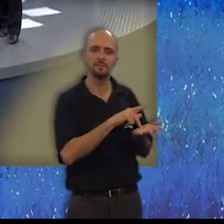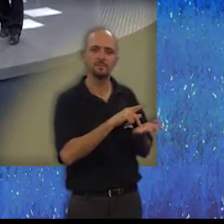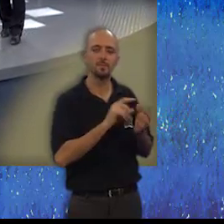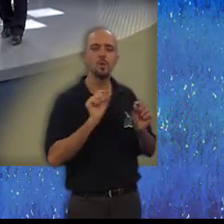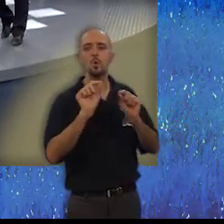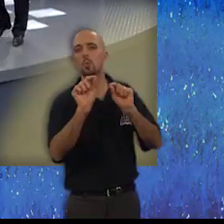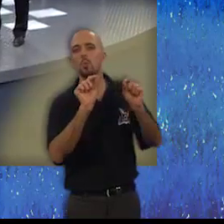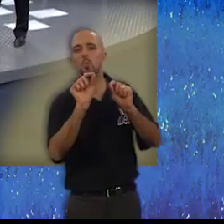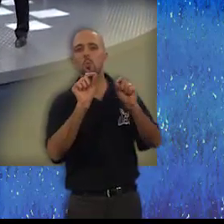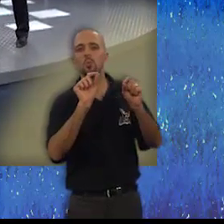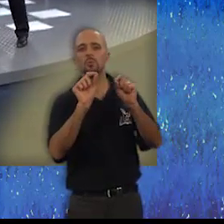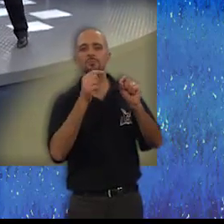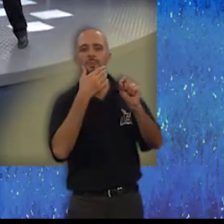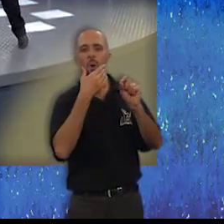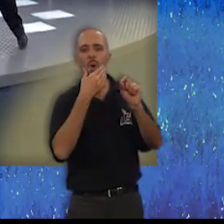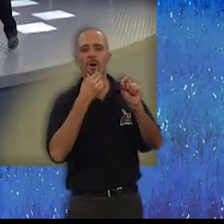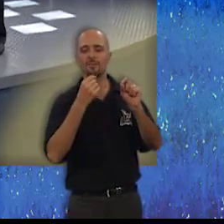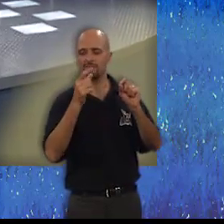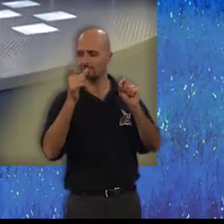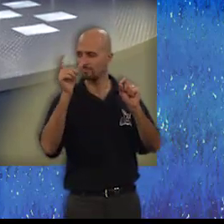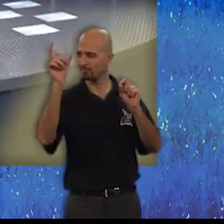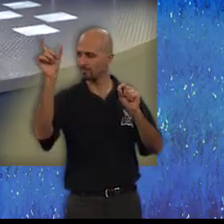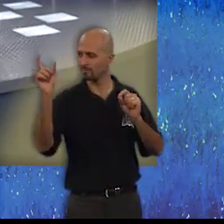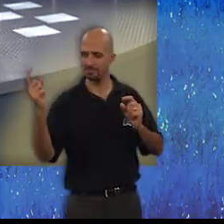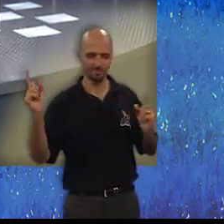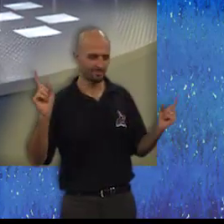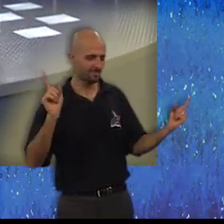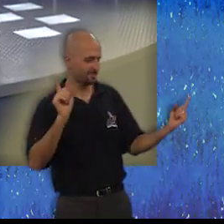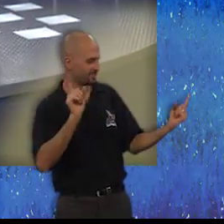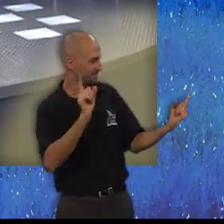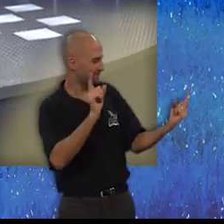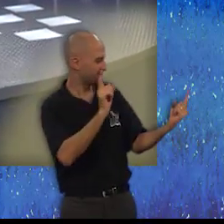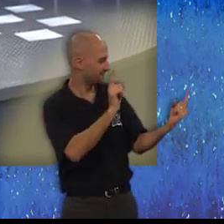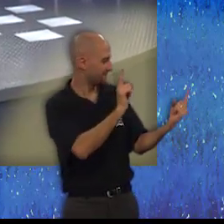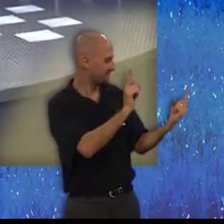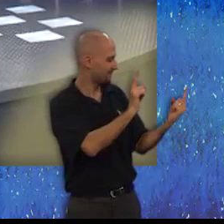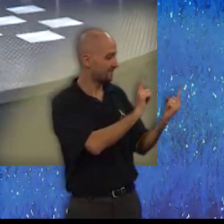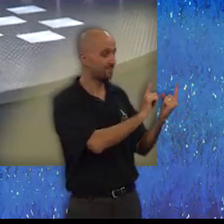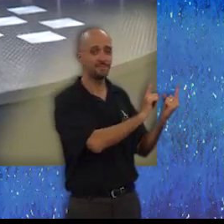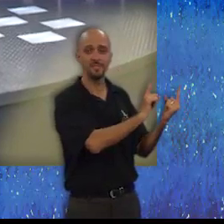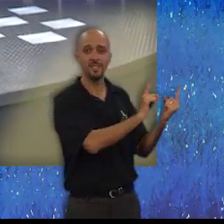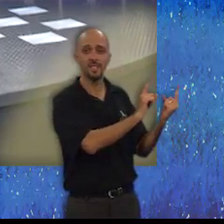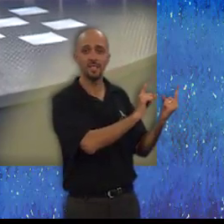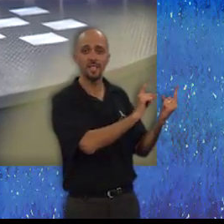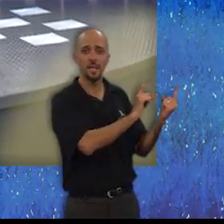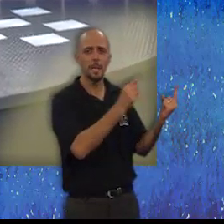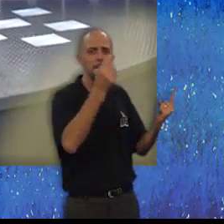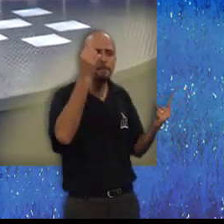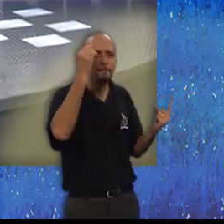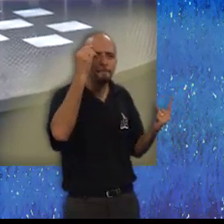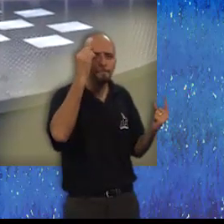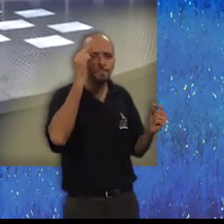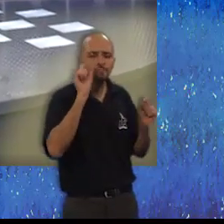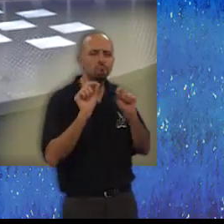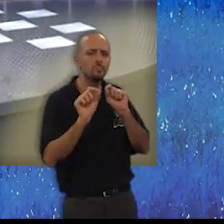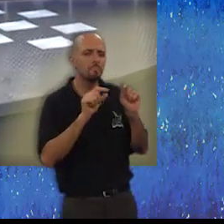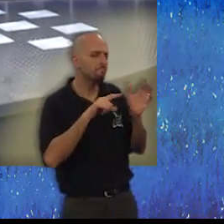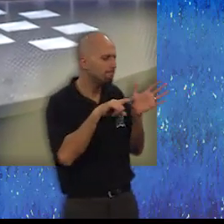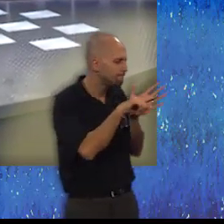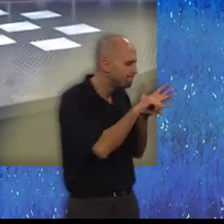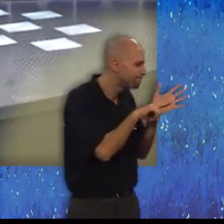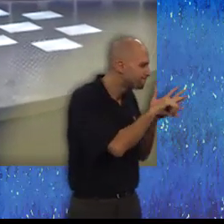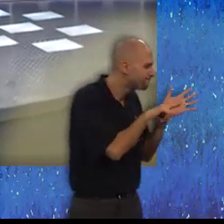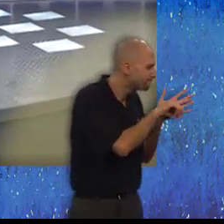que Nicodemos fez? Começou a conjecturar, começou a tentar arrazoar com